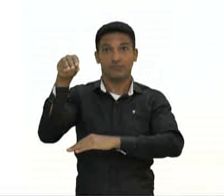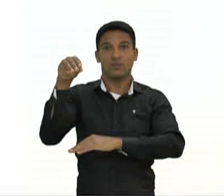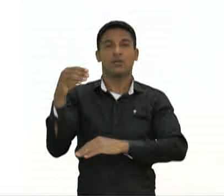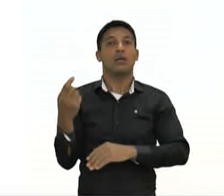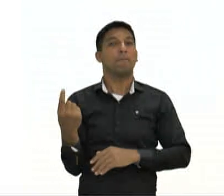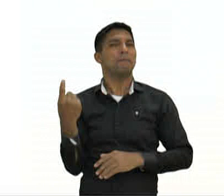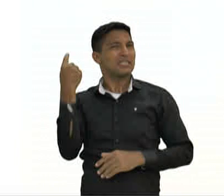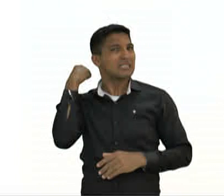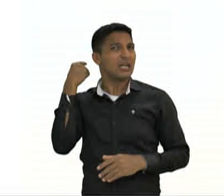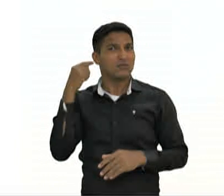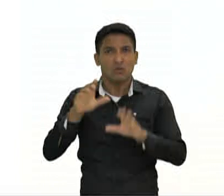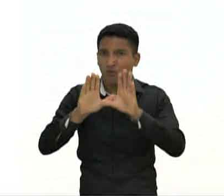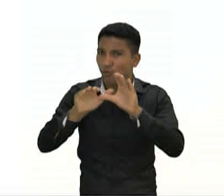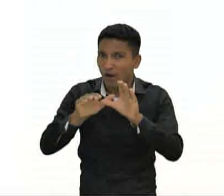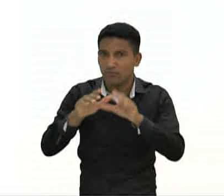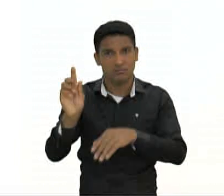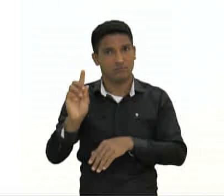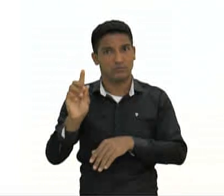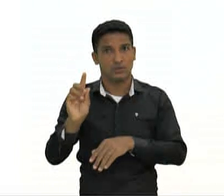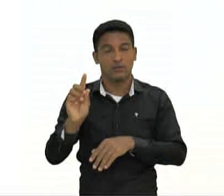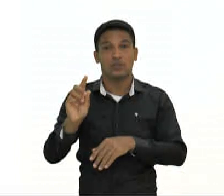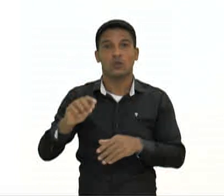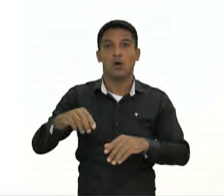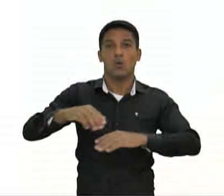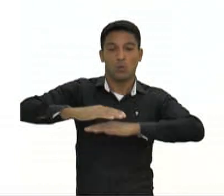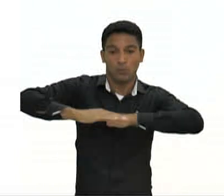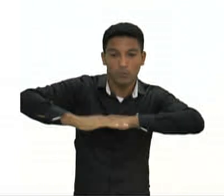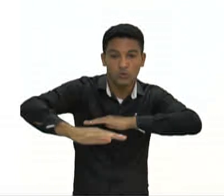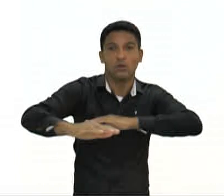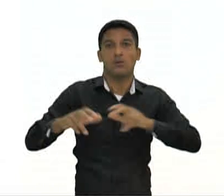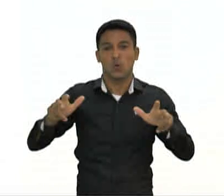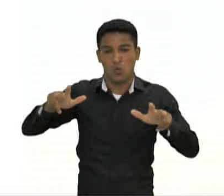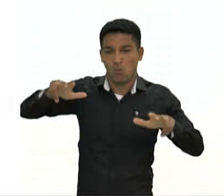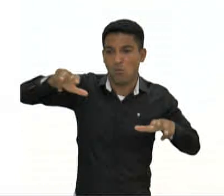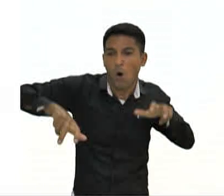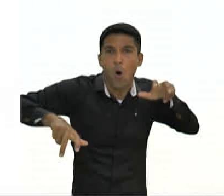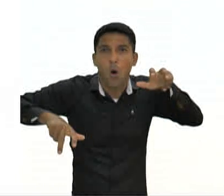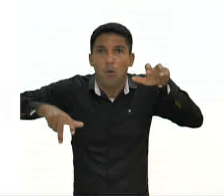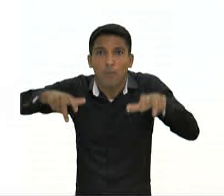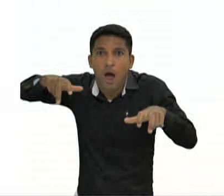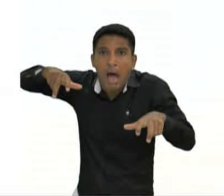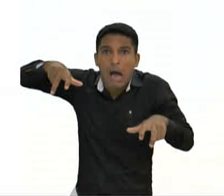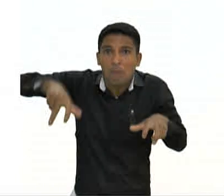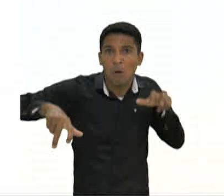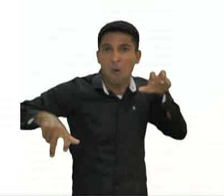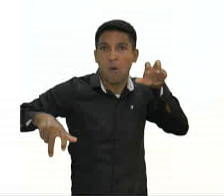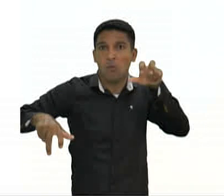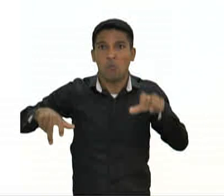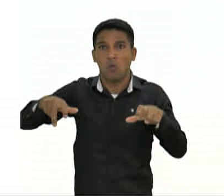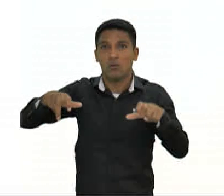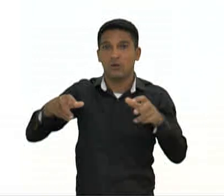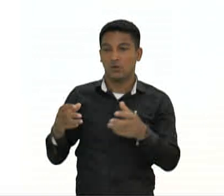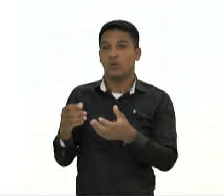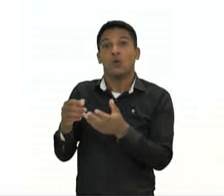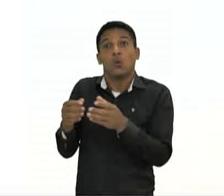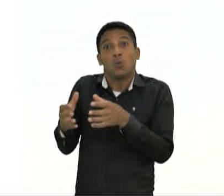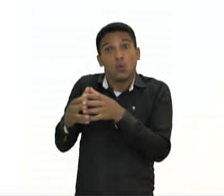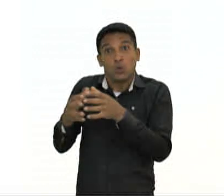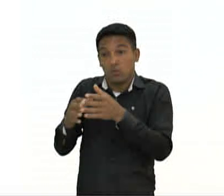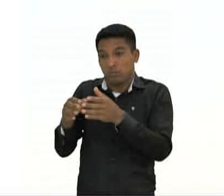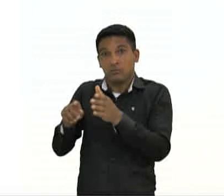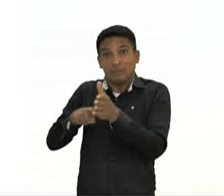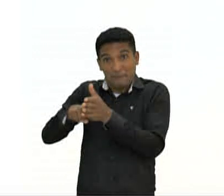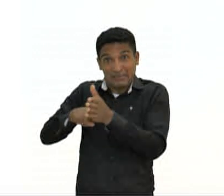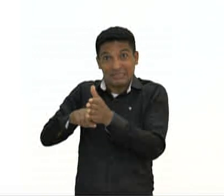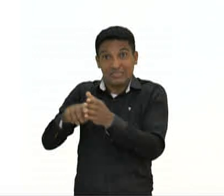voar. Até mesmo no chão, os cientistas achavam que sua locomoção era desajeitada, parecida com a dos morcegos.